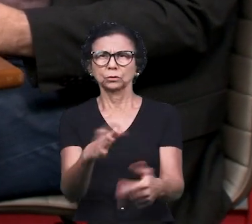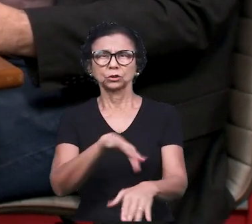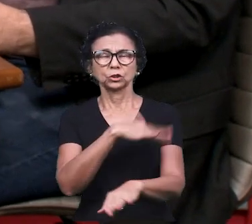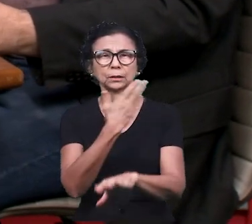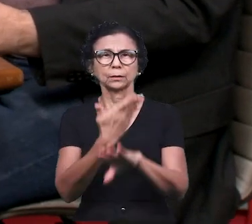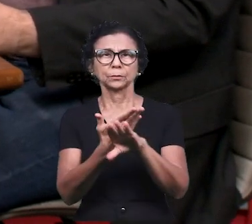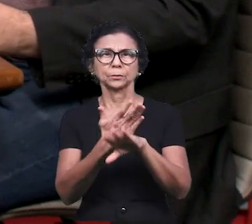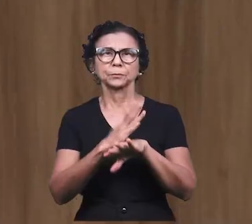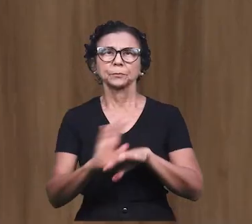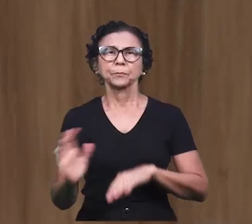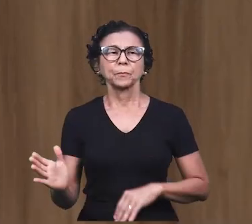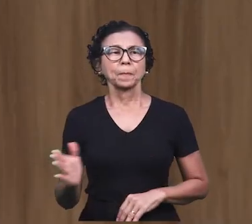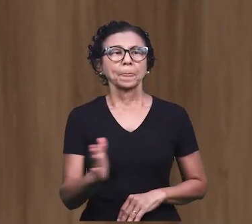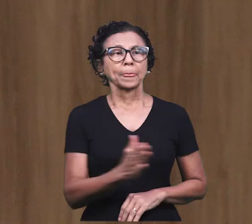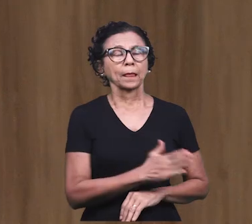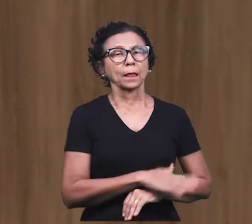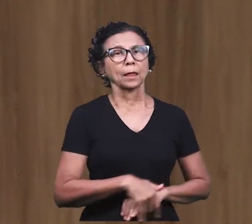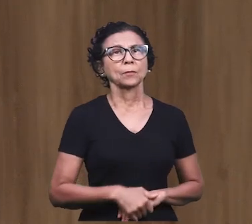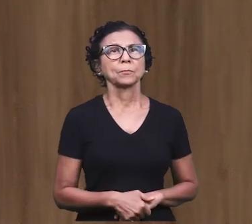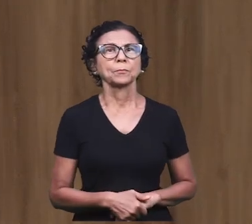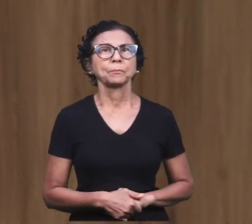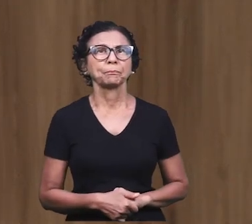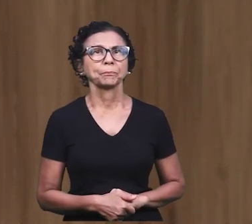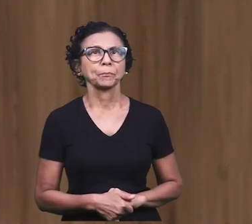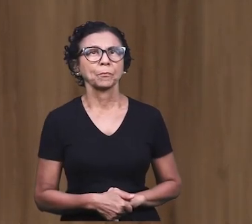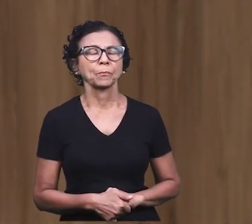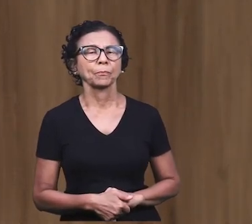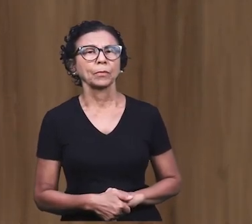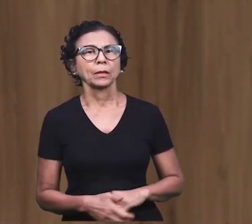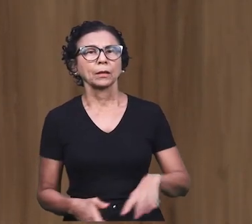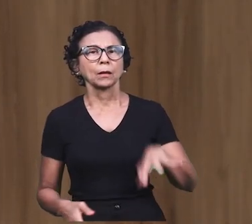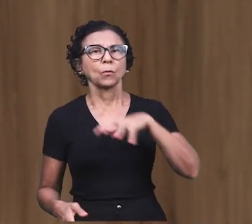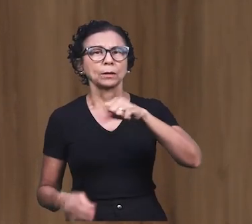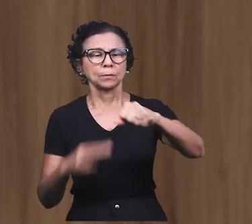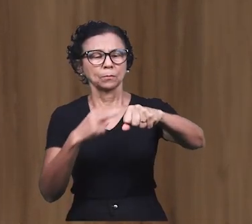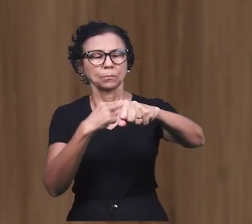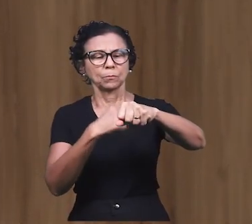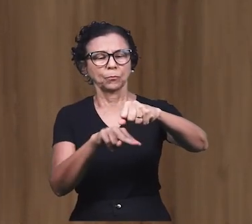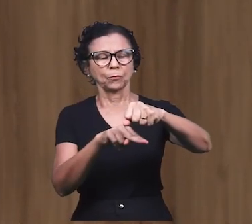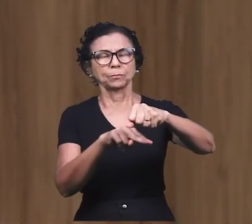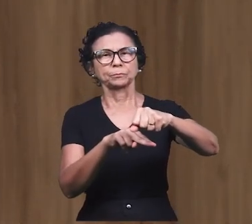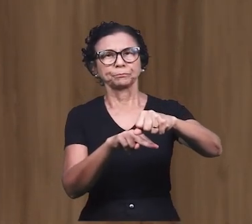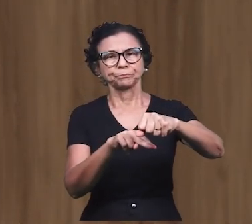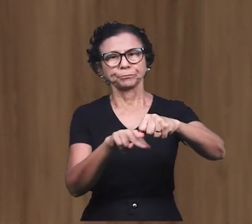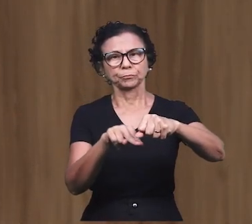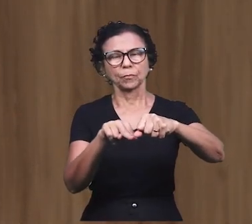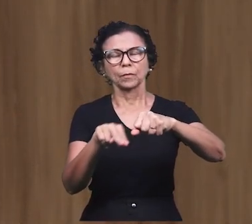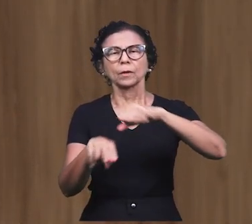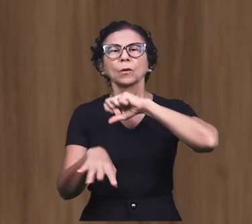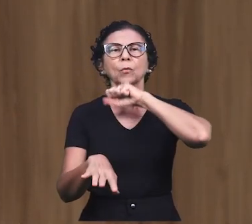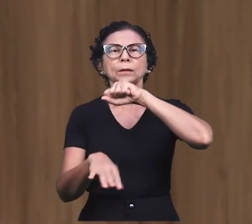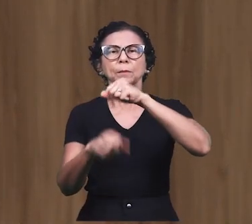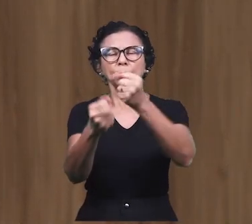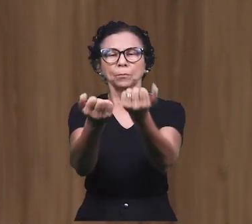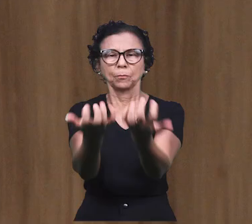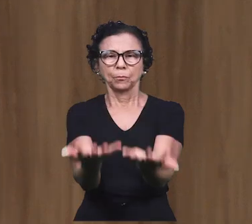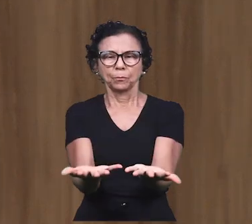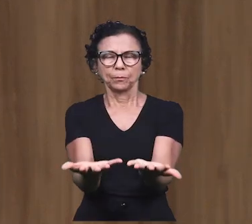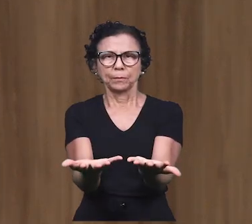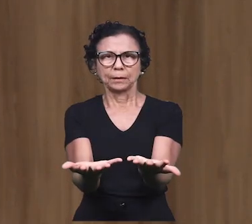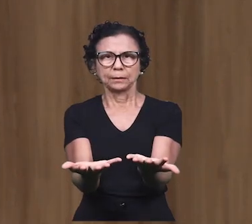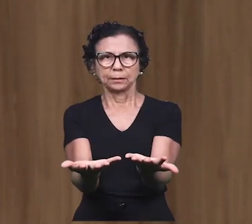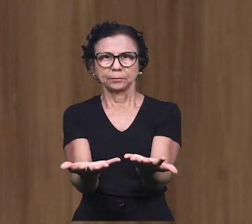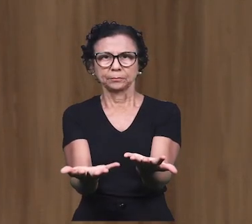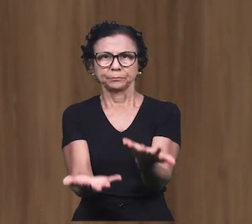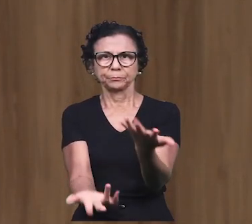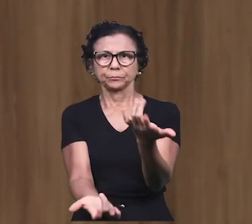Andréia, o holocausto, ele queimava de contínuo. Então, o fogo nunca se apagava, para dizer